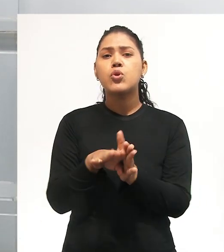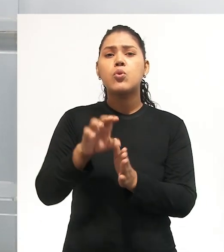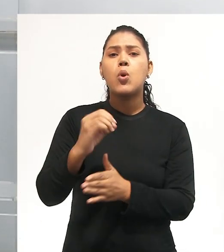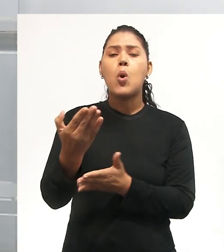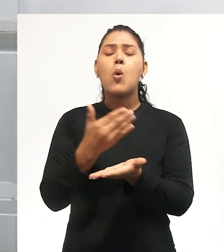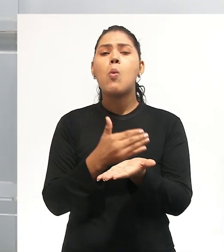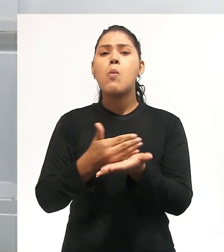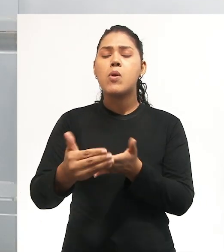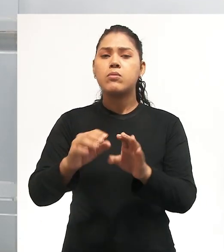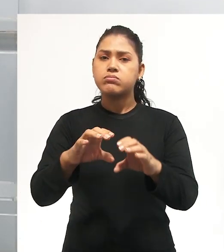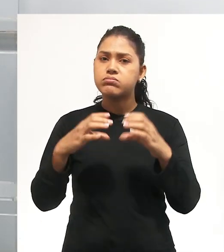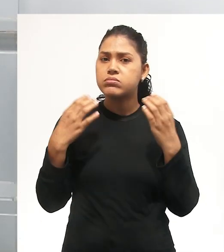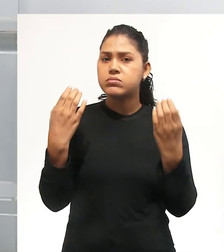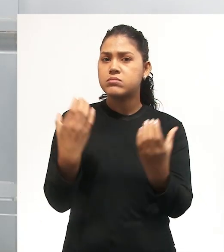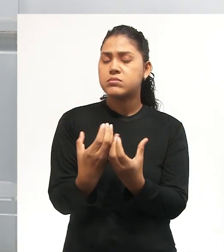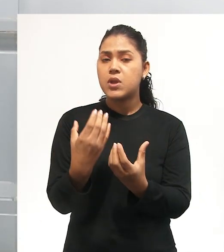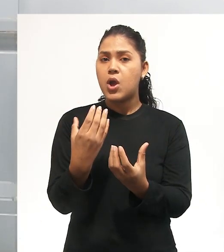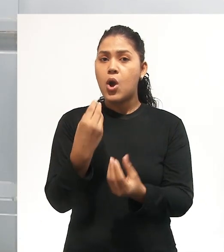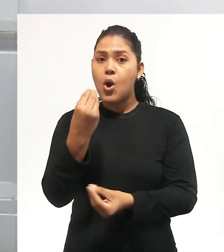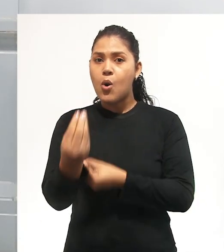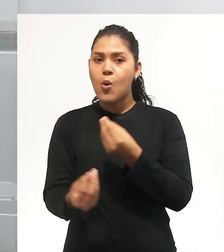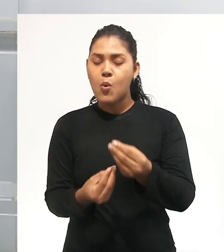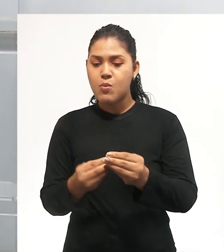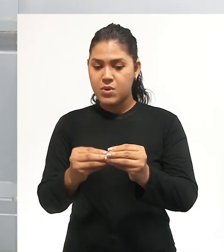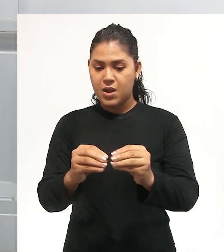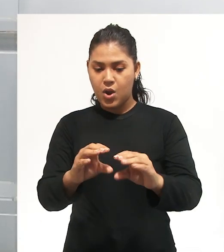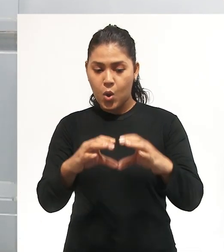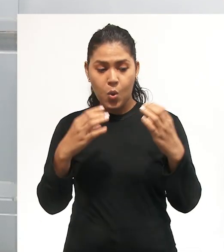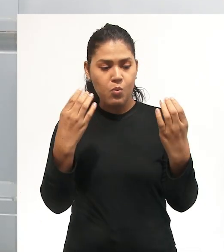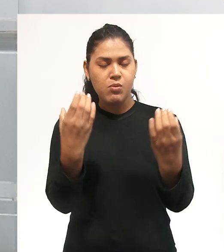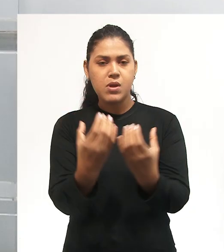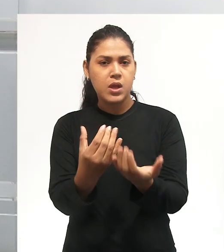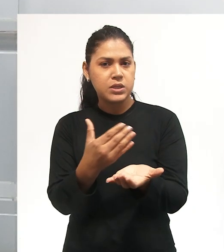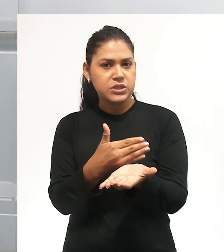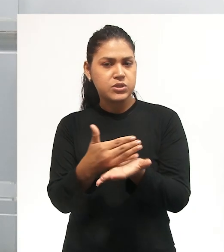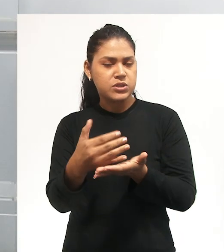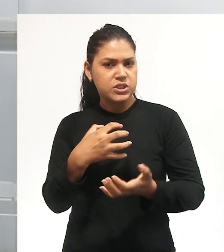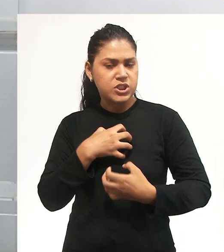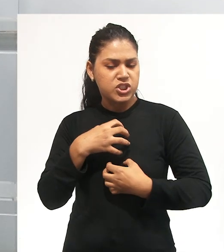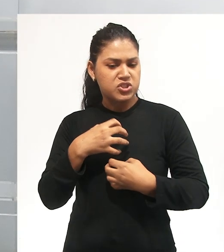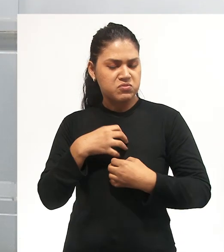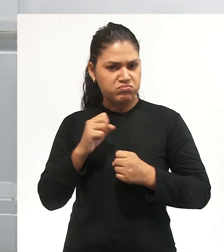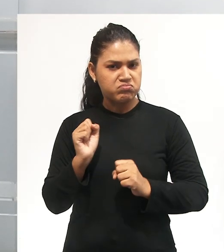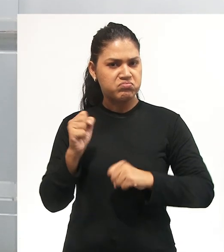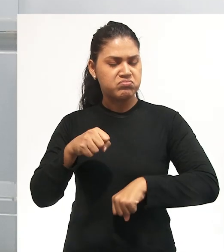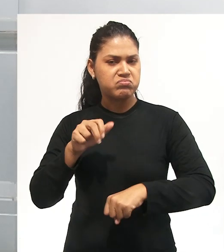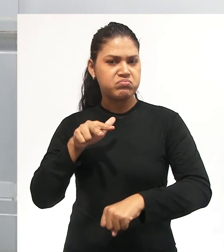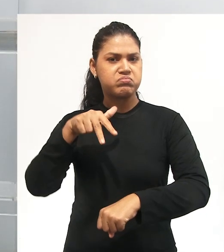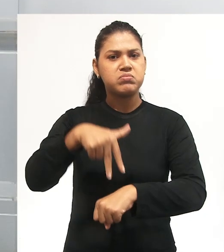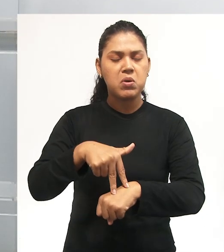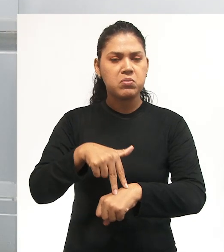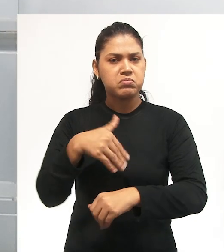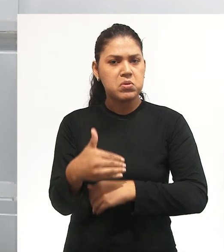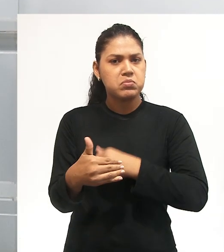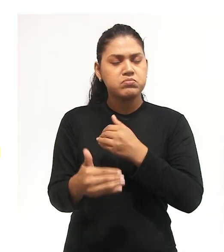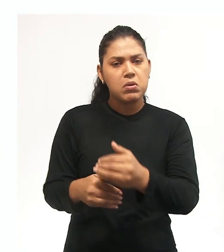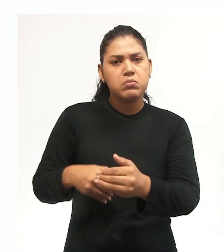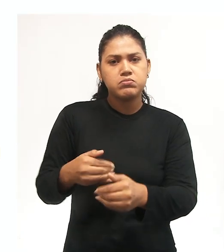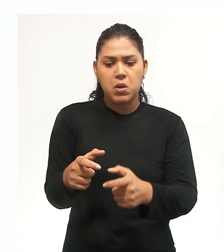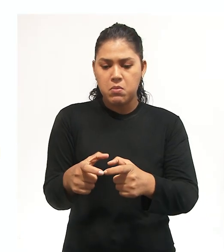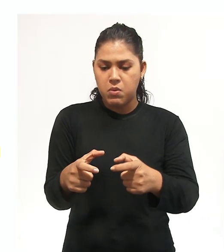fazerem parte da história, como que elas se sentiram, né, apresentando aí e formando uma